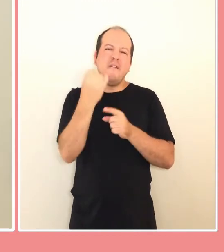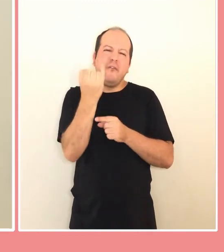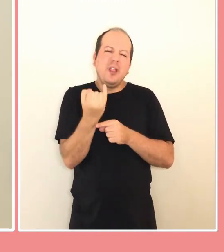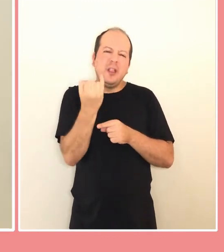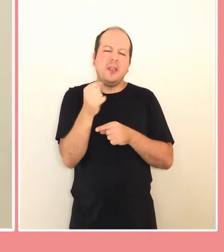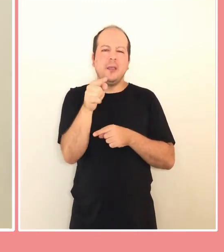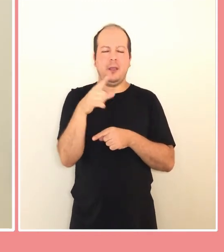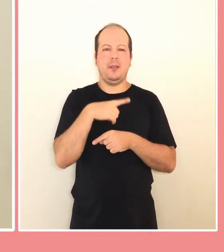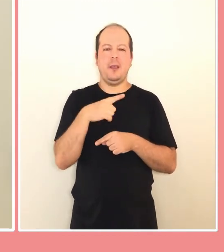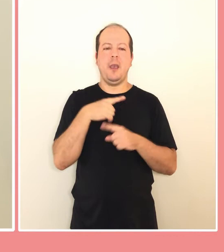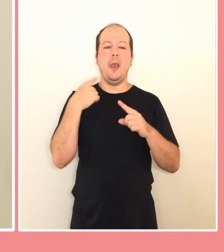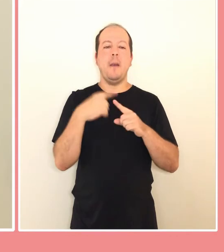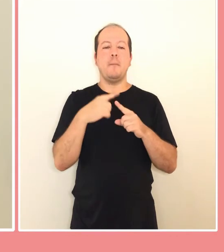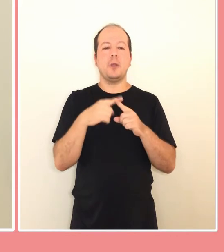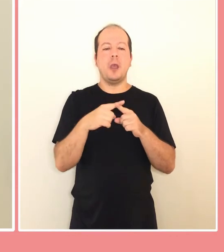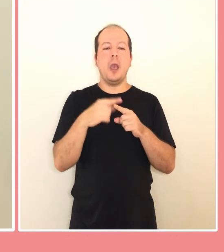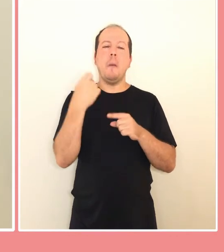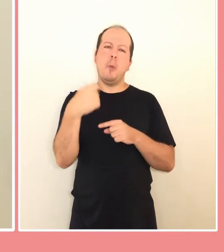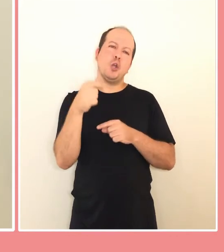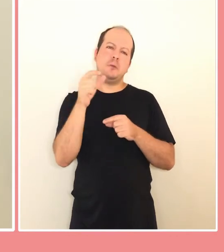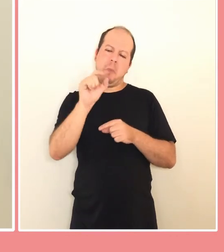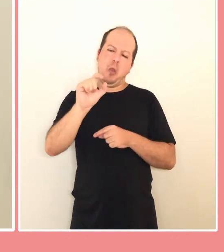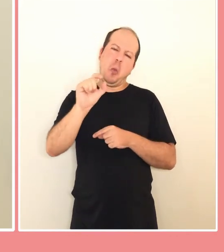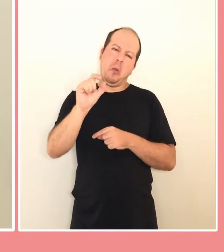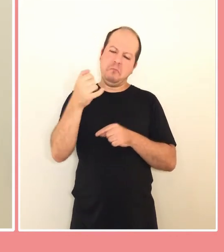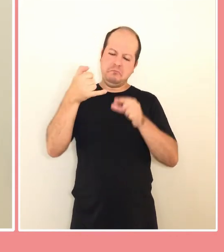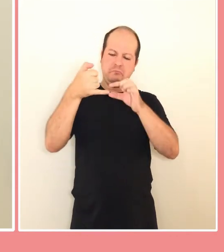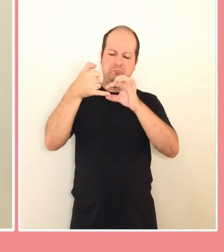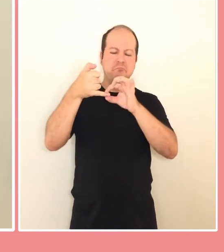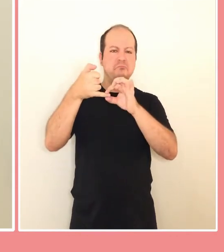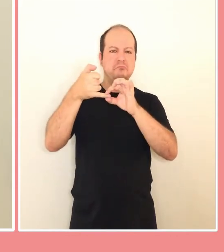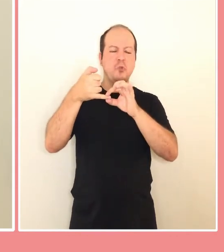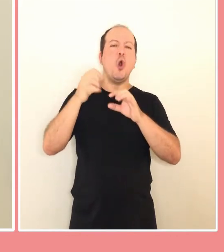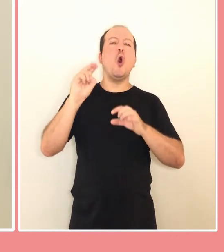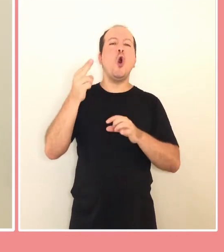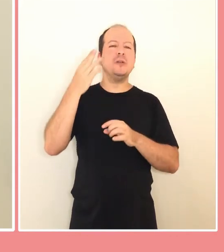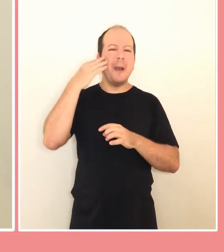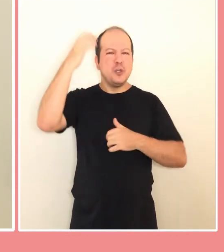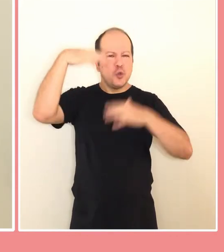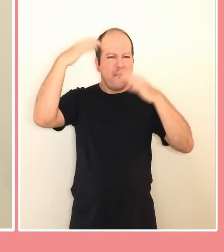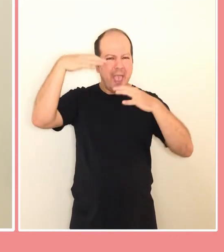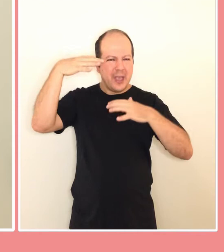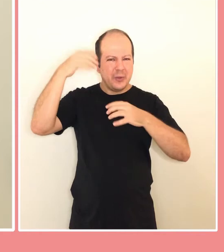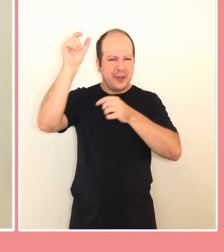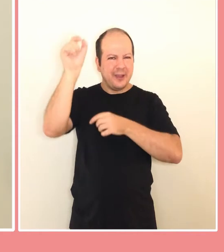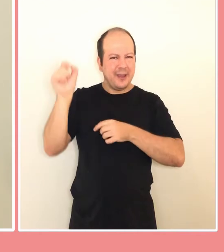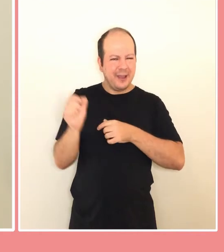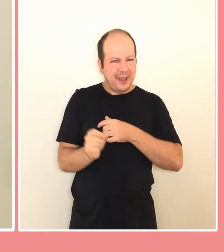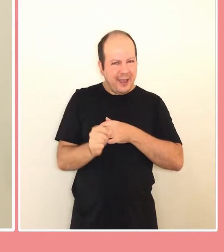vamos colocar na boca, mas pode ser também da grossura de um dedo, pode ser uma mangueira de chuveiro, ou uma mangueira de nível,